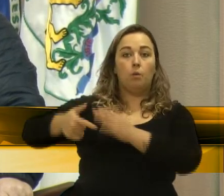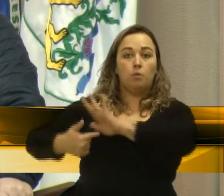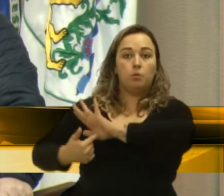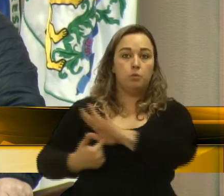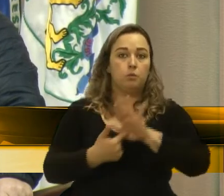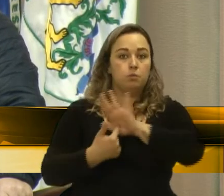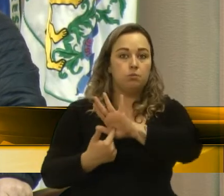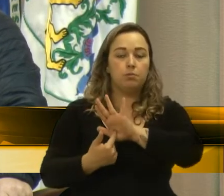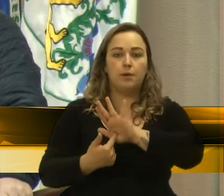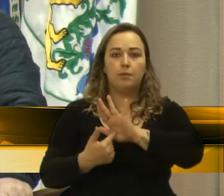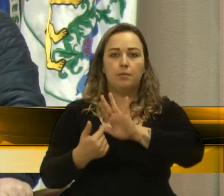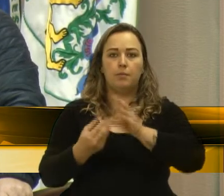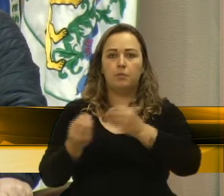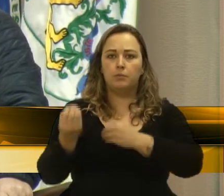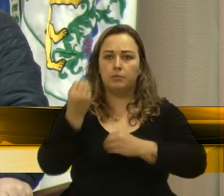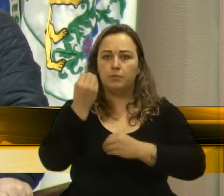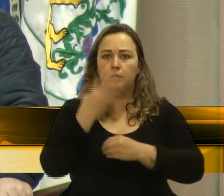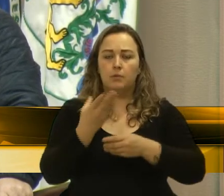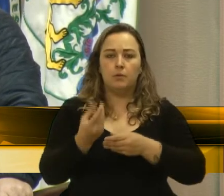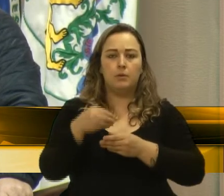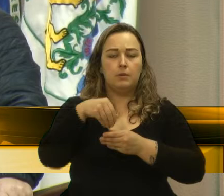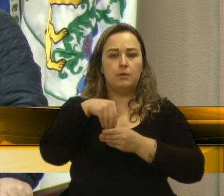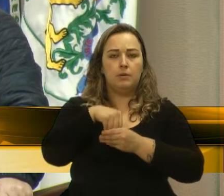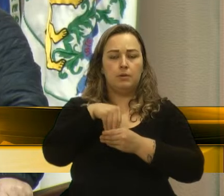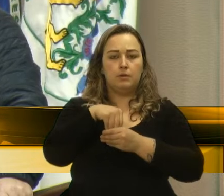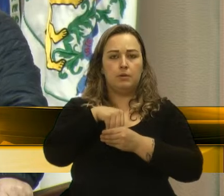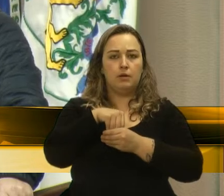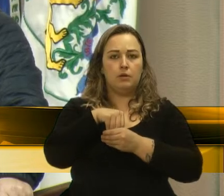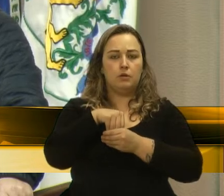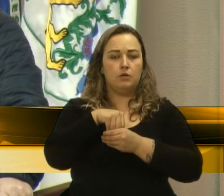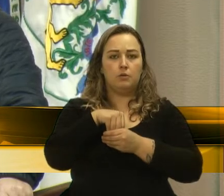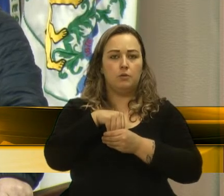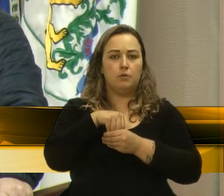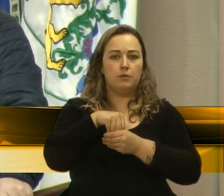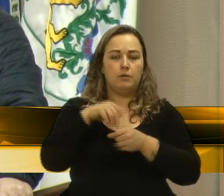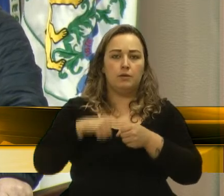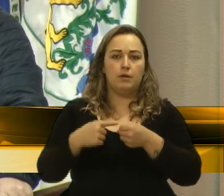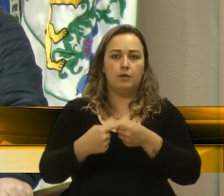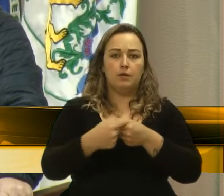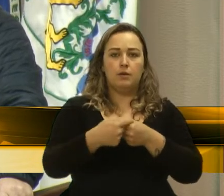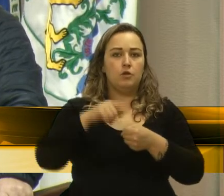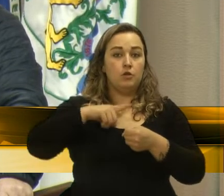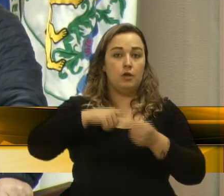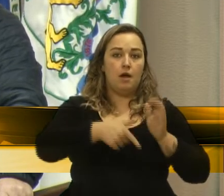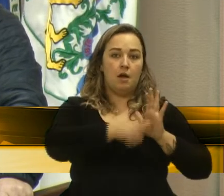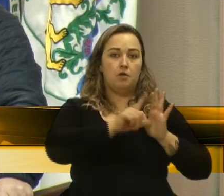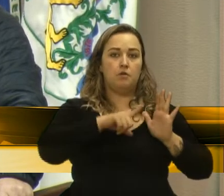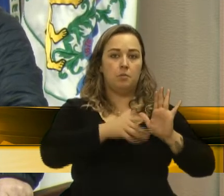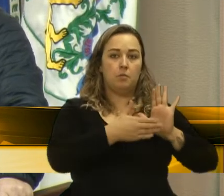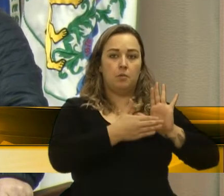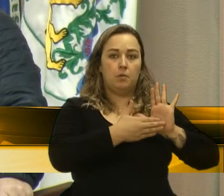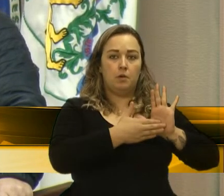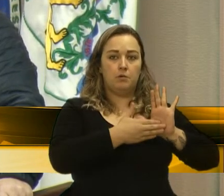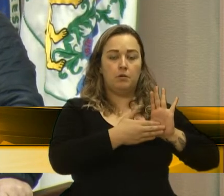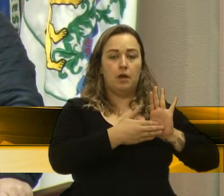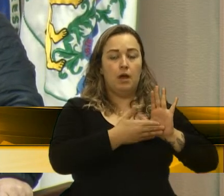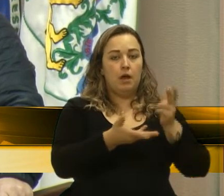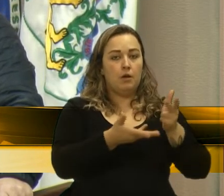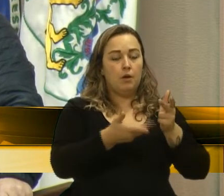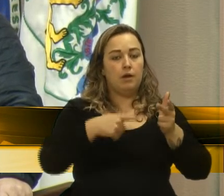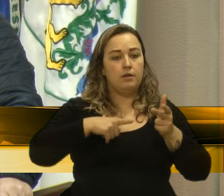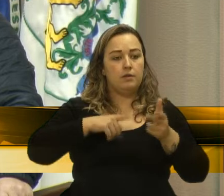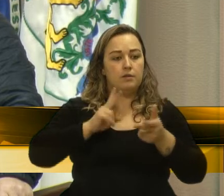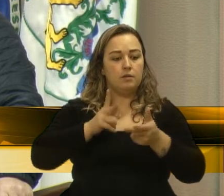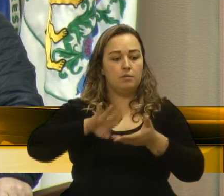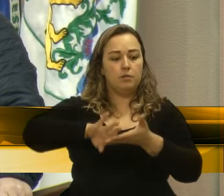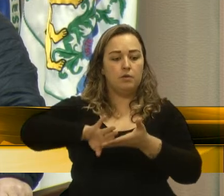do seu estado, onde só se sabia falar dos Lençóis Maranhenses, que tinham um propósito naquela época, né, que era excluir São Luís do Maranhão